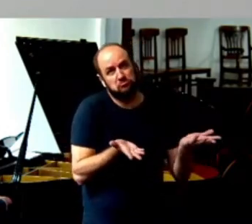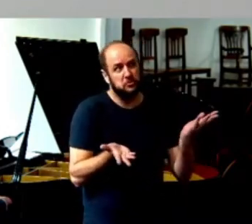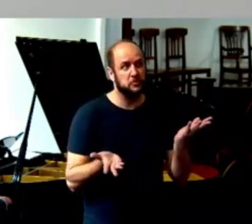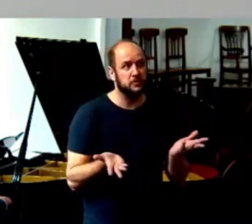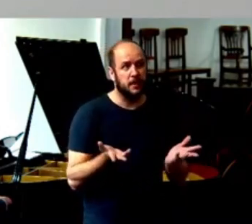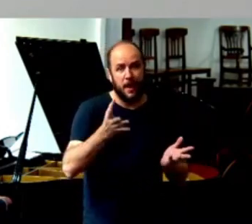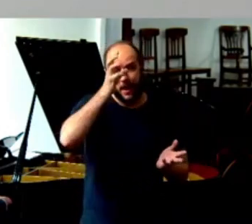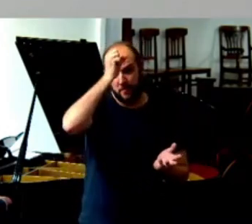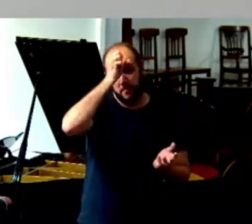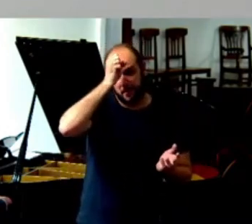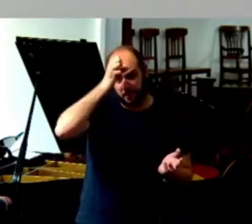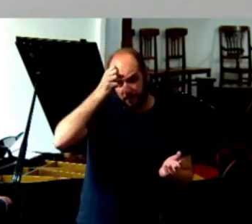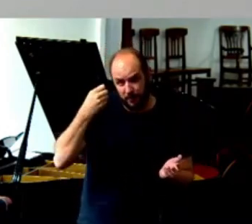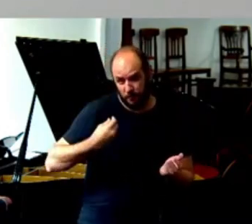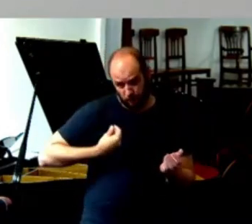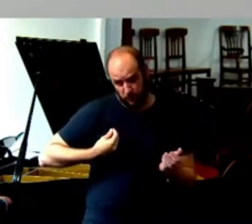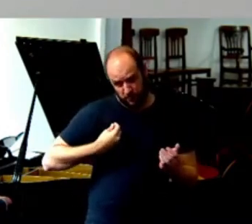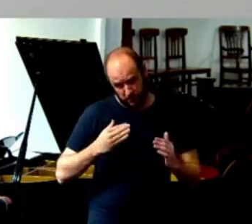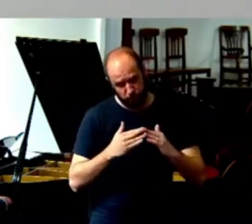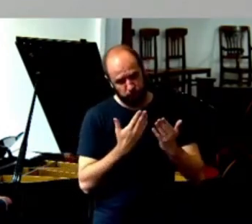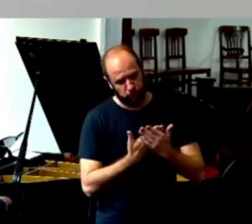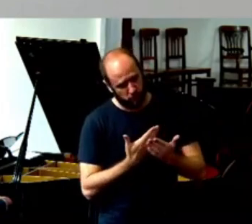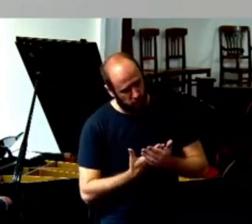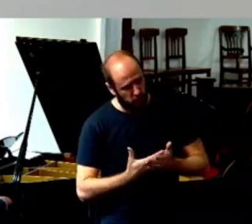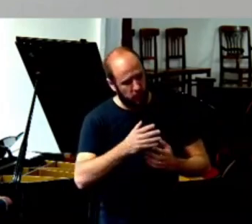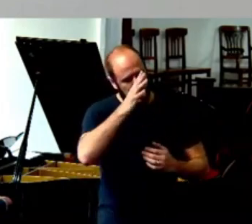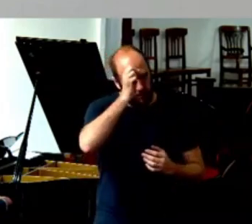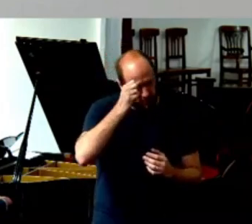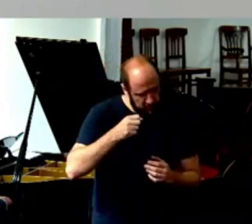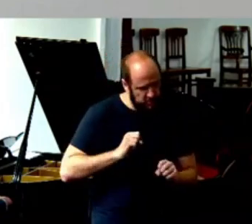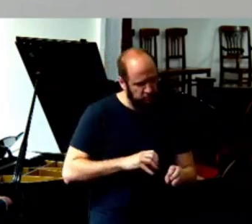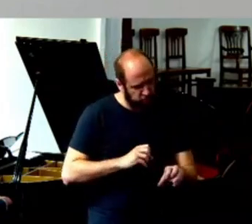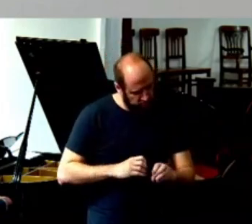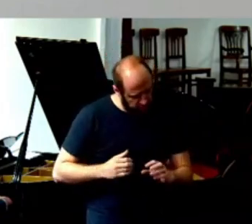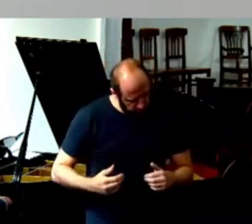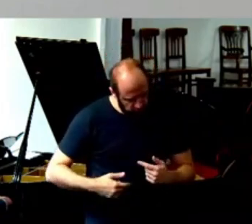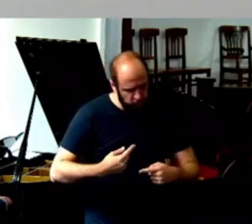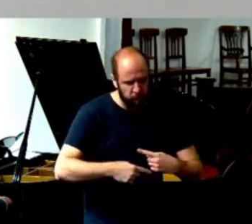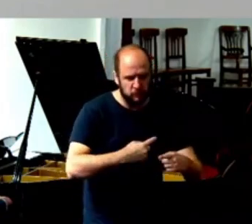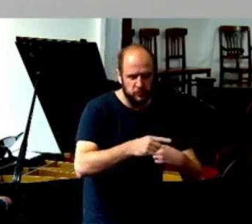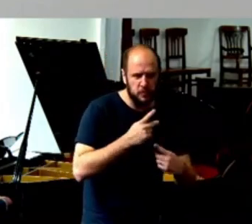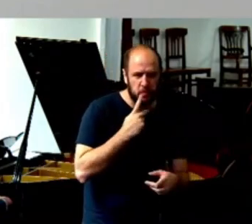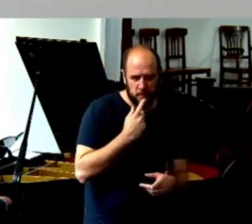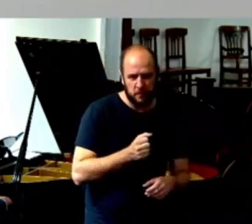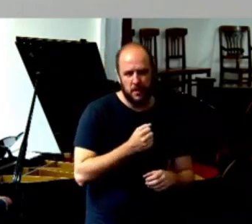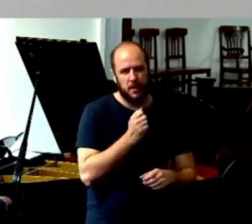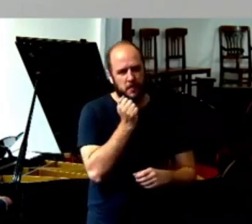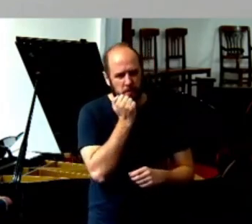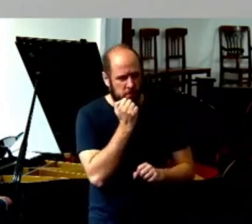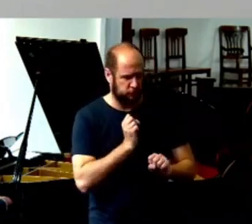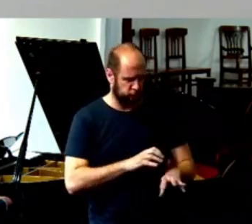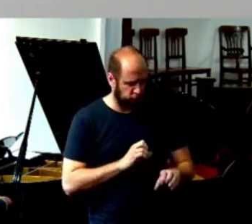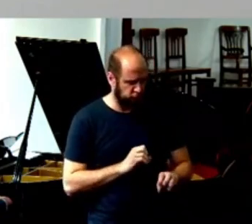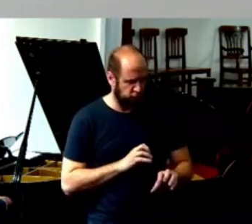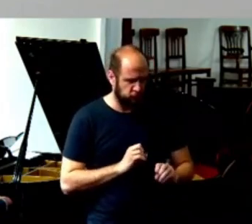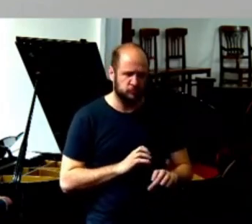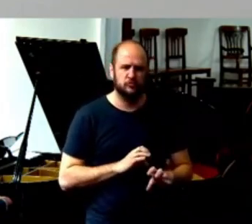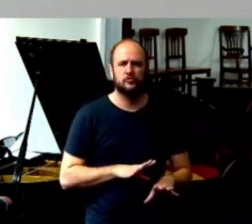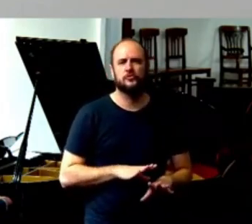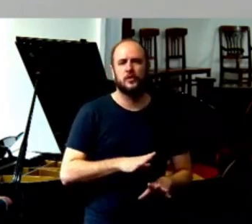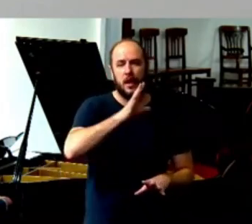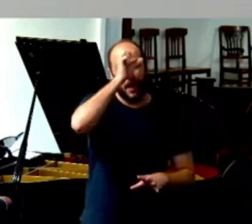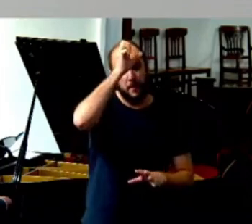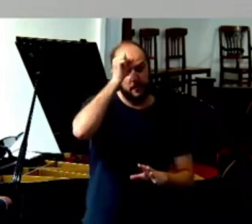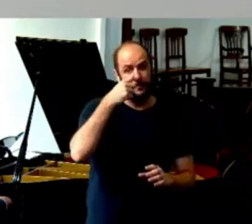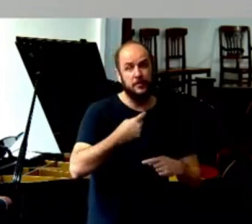você tenha aprendido ao longo do tempo com o ensino dos seus pais, o ensino da palavra de